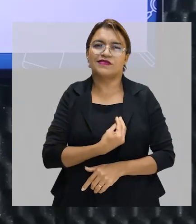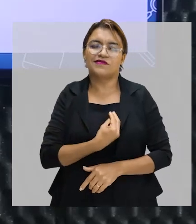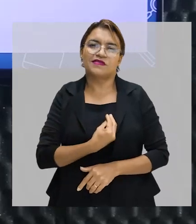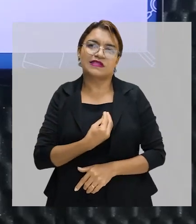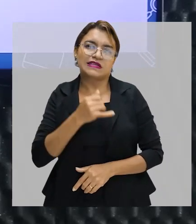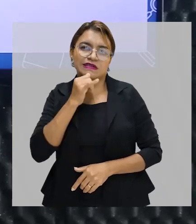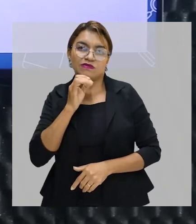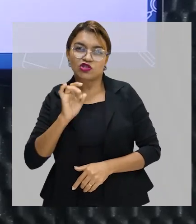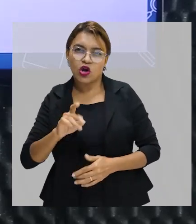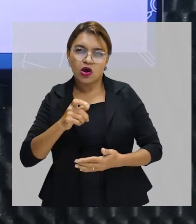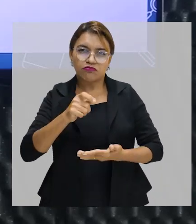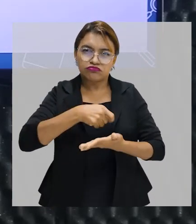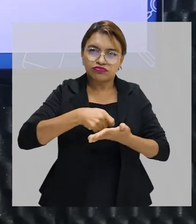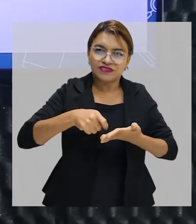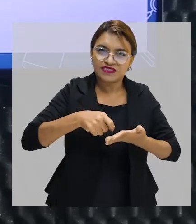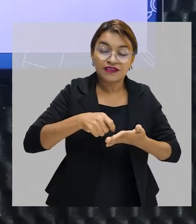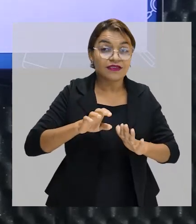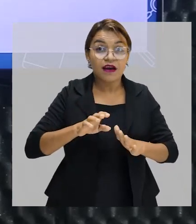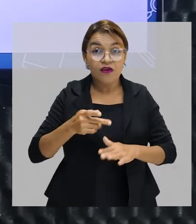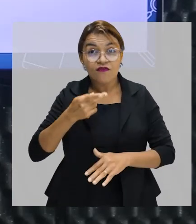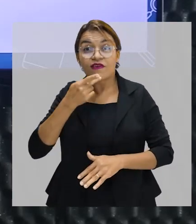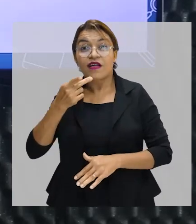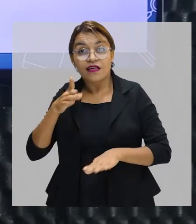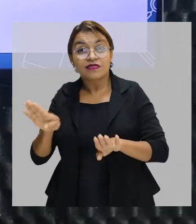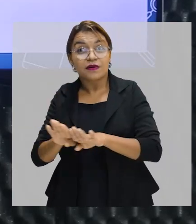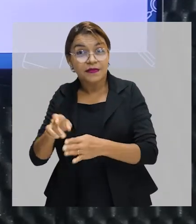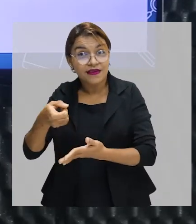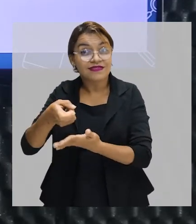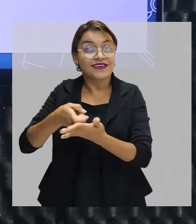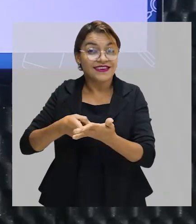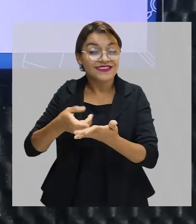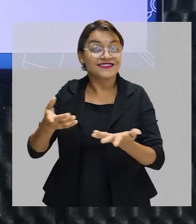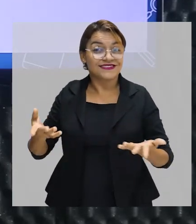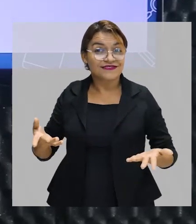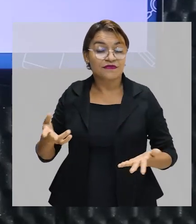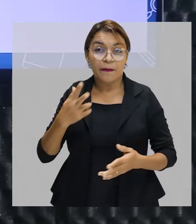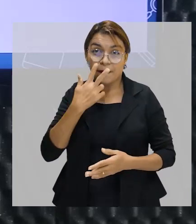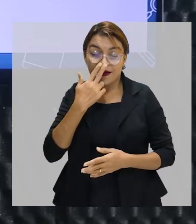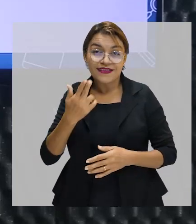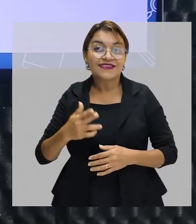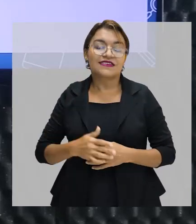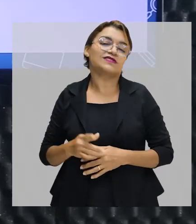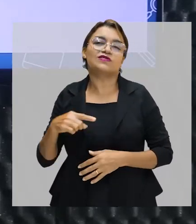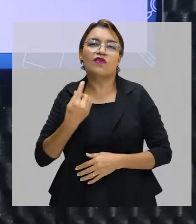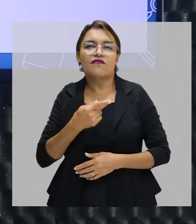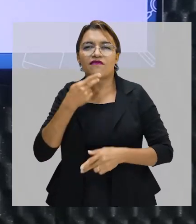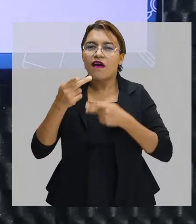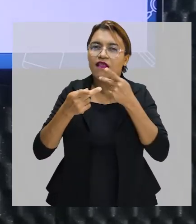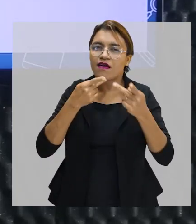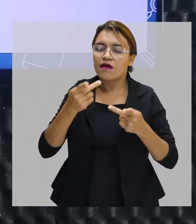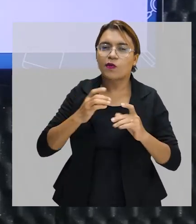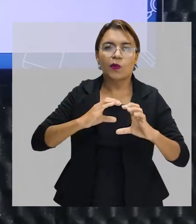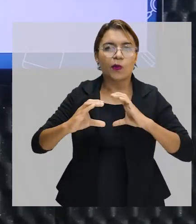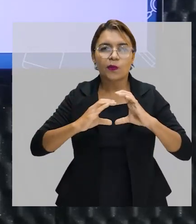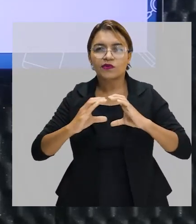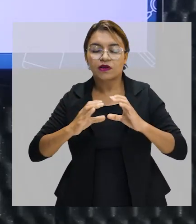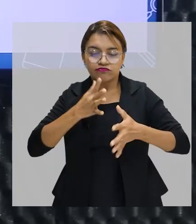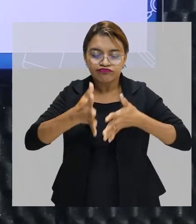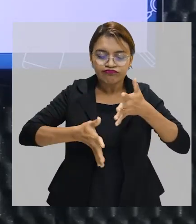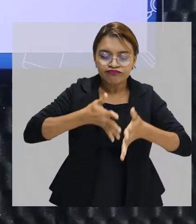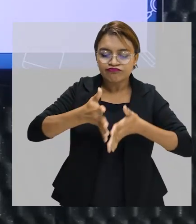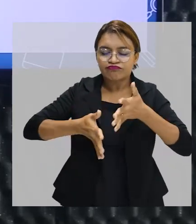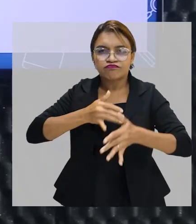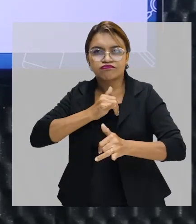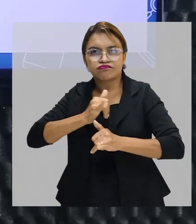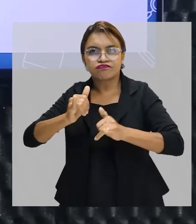texto só o escrito, mas falando também, né? Falamos o tempo todo, nos comunicamos, seja